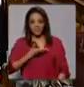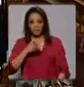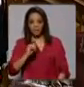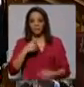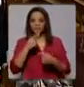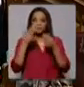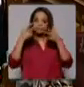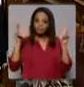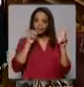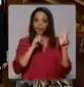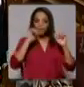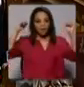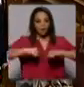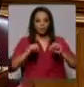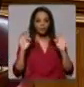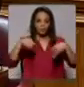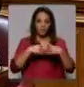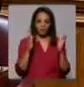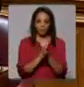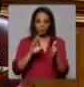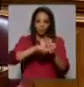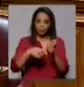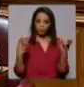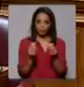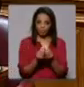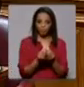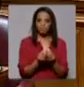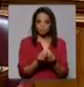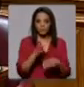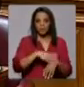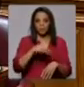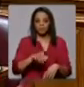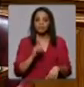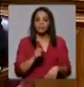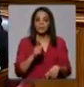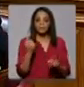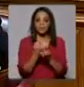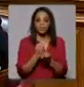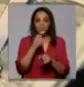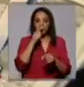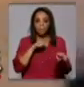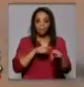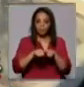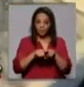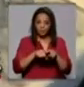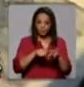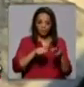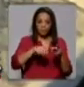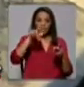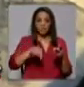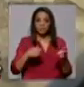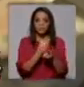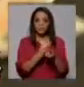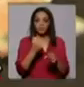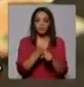para um acordo final que junte todos os projetos. Em causa está, acima de tudo, o património dos políticos e dos titulares de